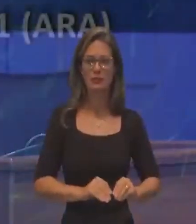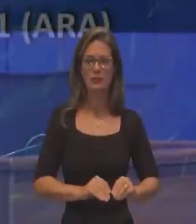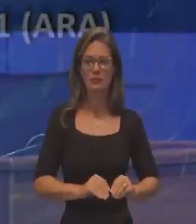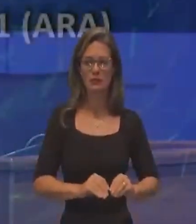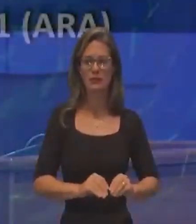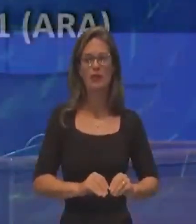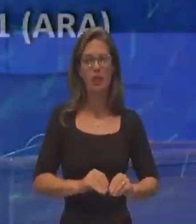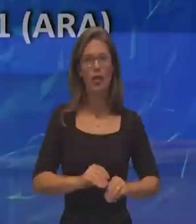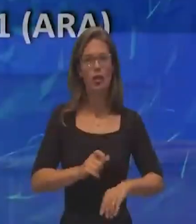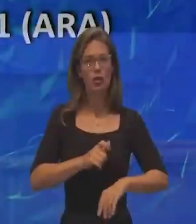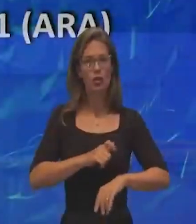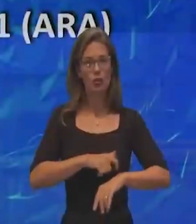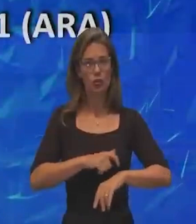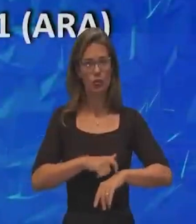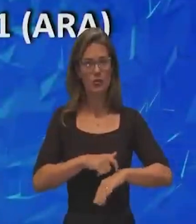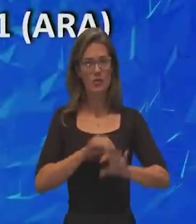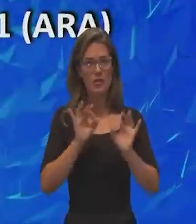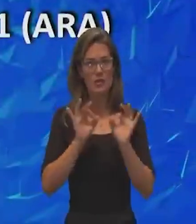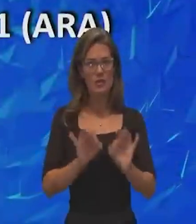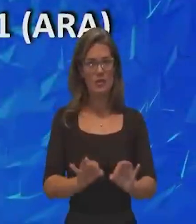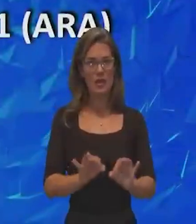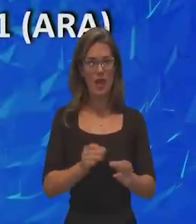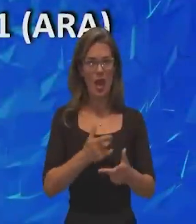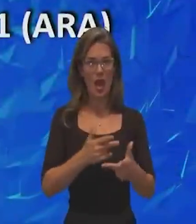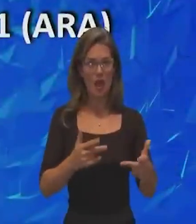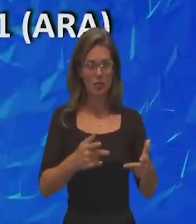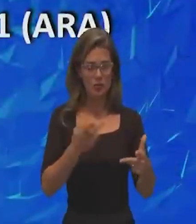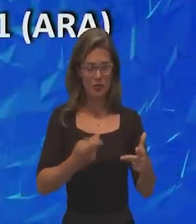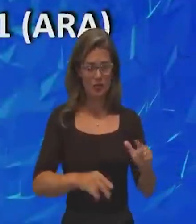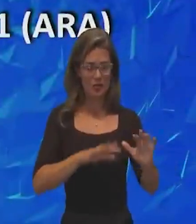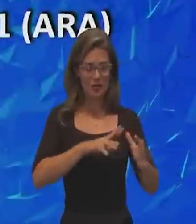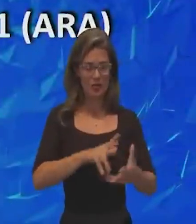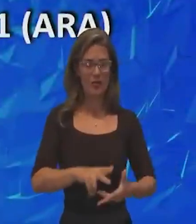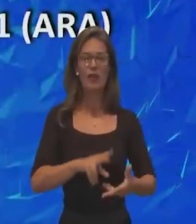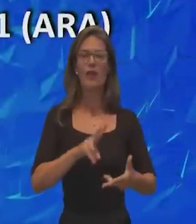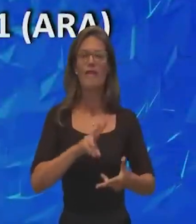um tempo em que aquilo que é transitório será derrubado,